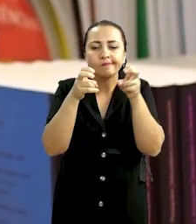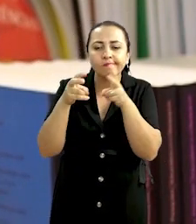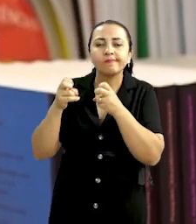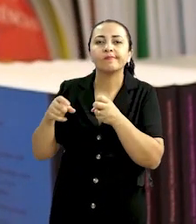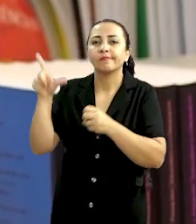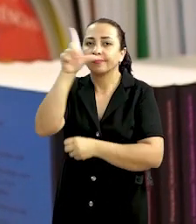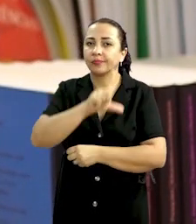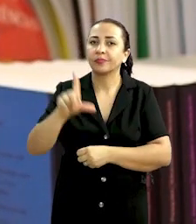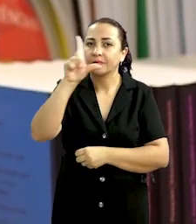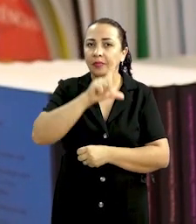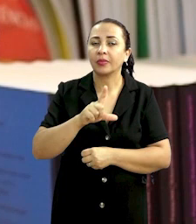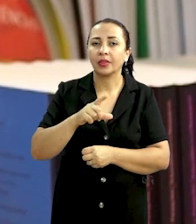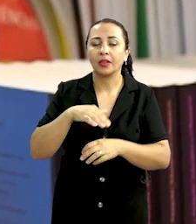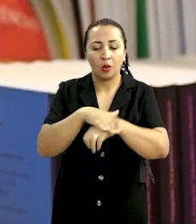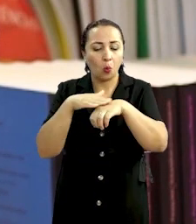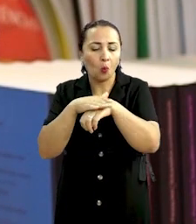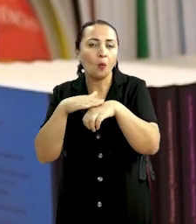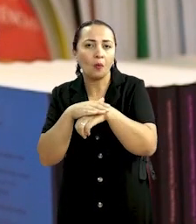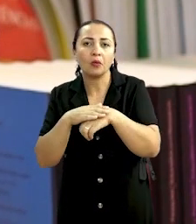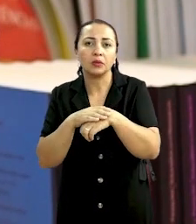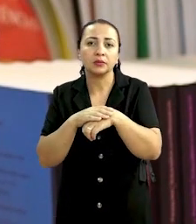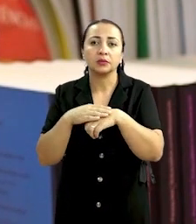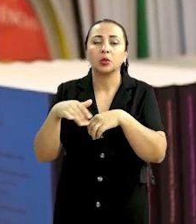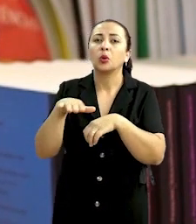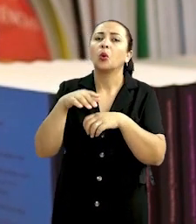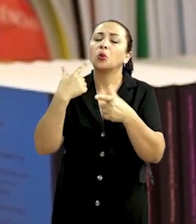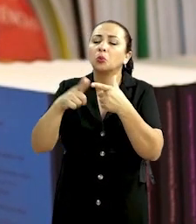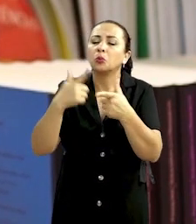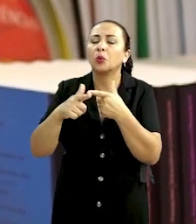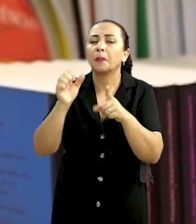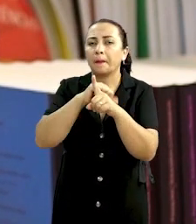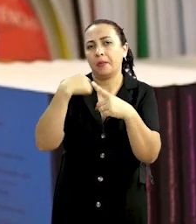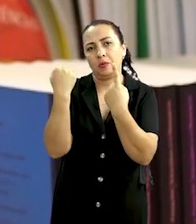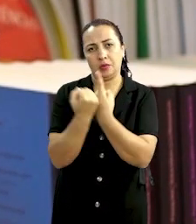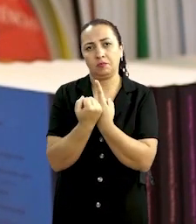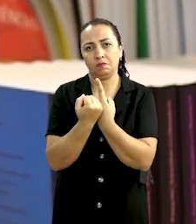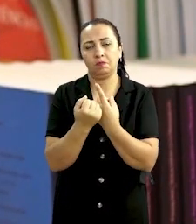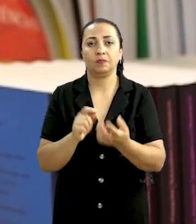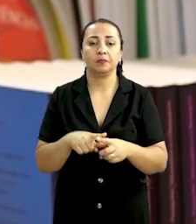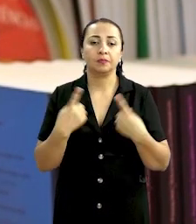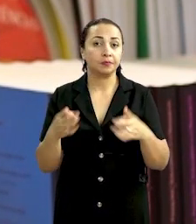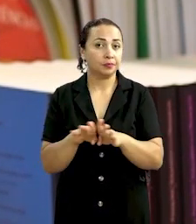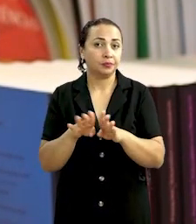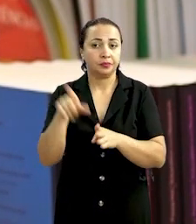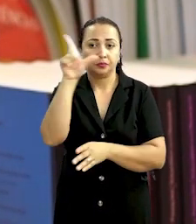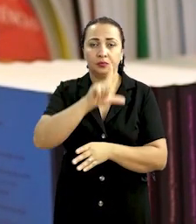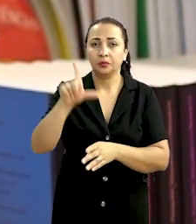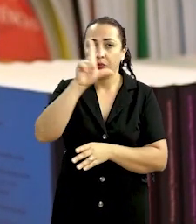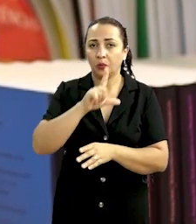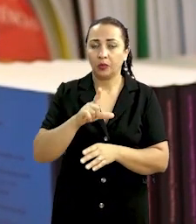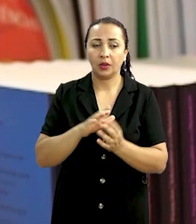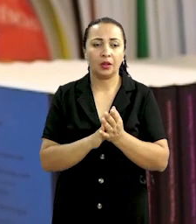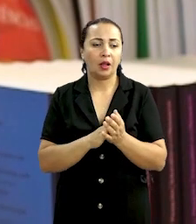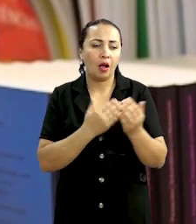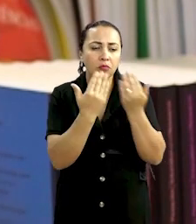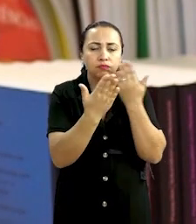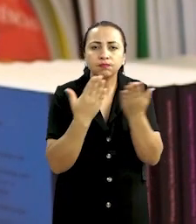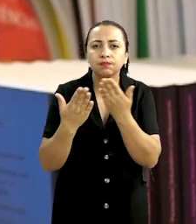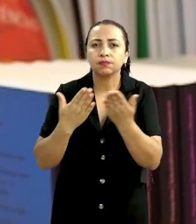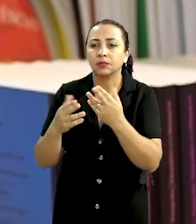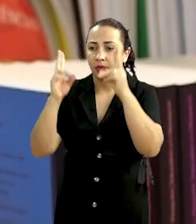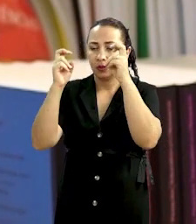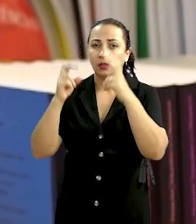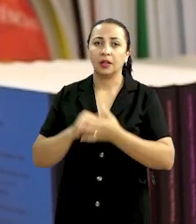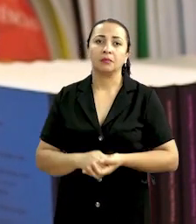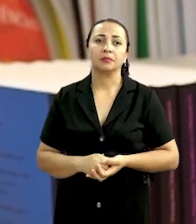gente perceba a literatura em diálogo com as questões sociais. Mas, ao mesmo tempo que a literatura dialoga com esses